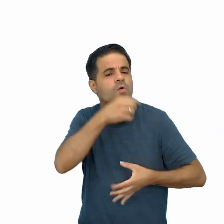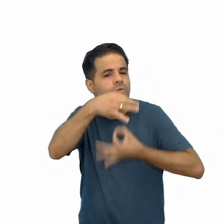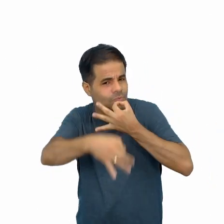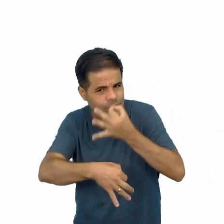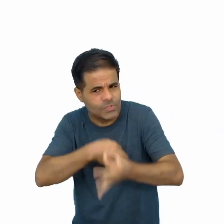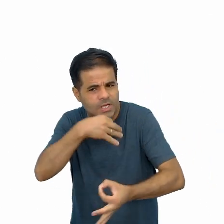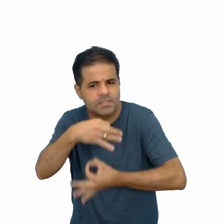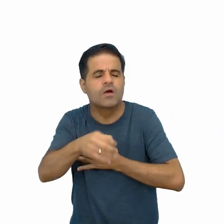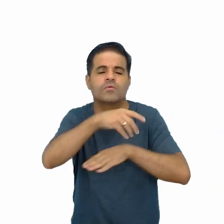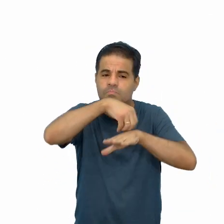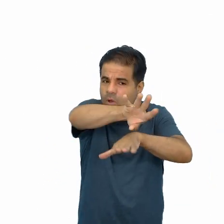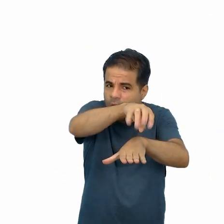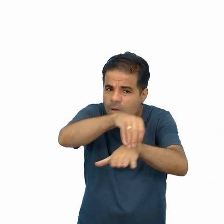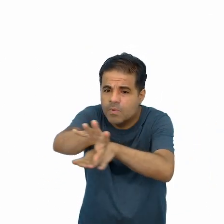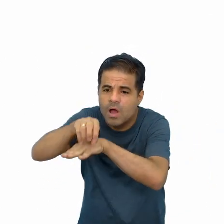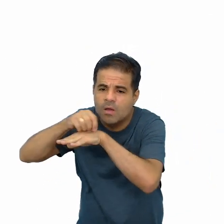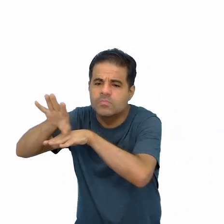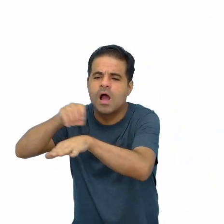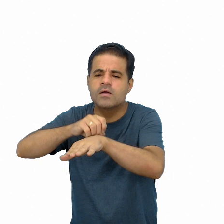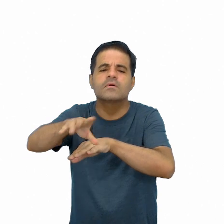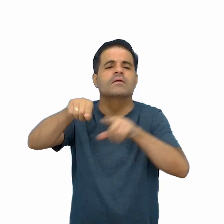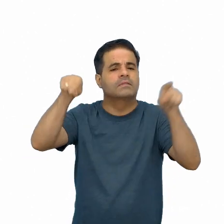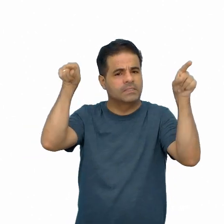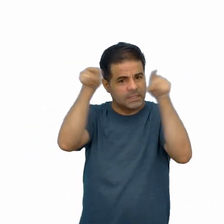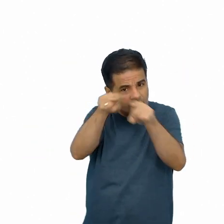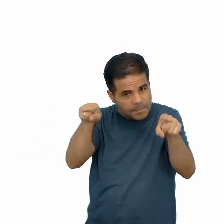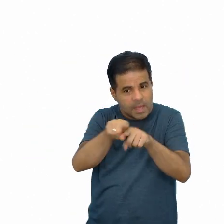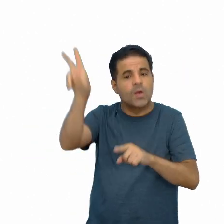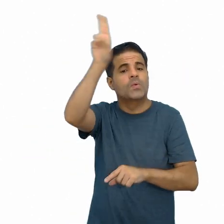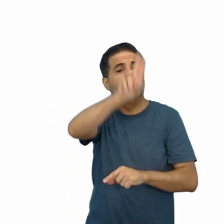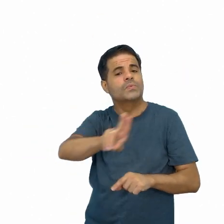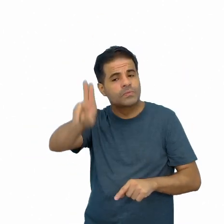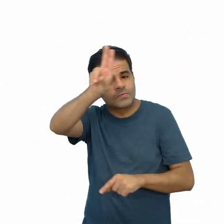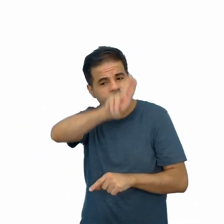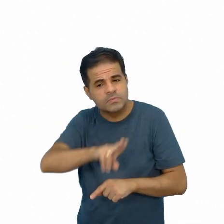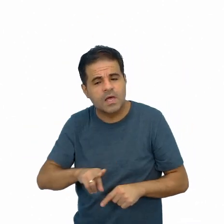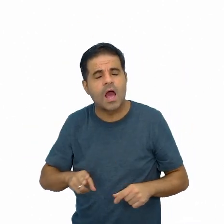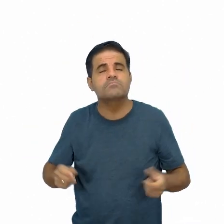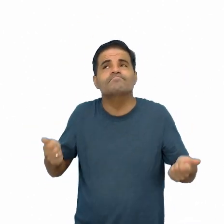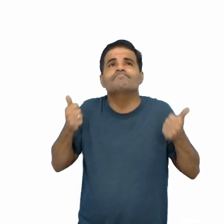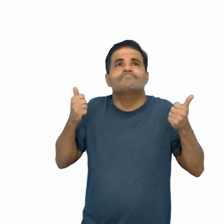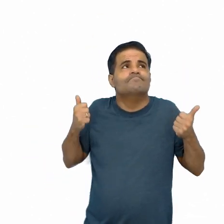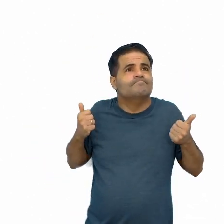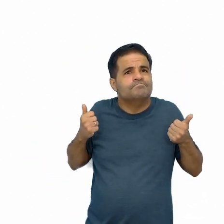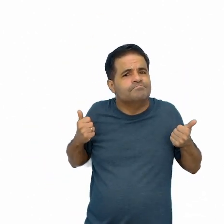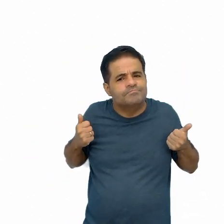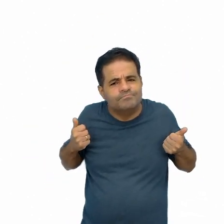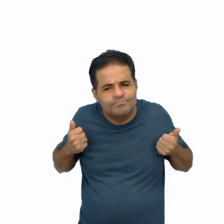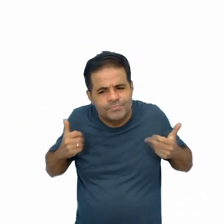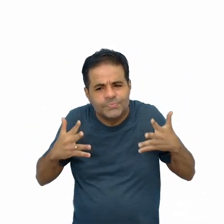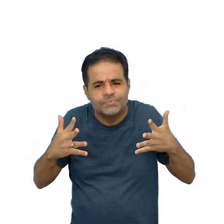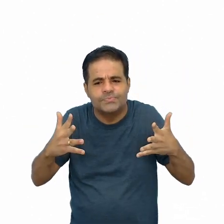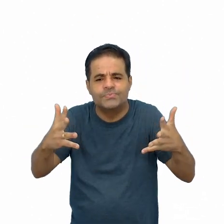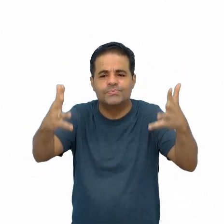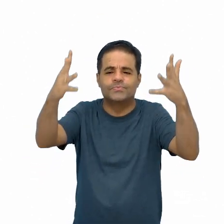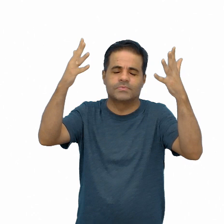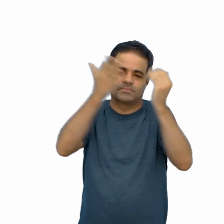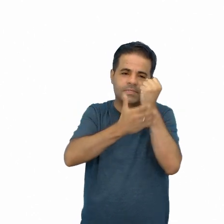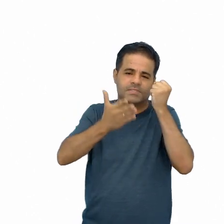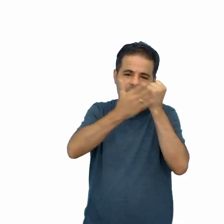que a gente está colocando aí nos slides, é usar questões da AP, já que elas são baseadas estritamente